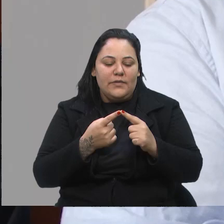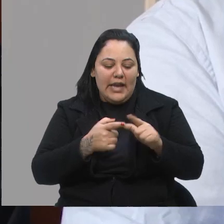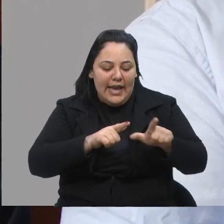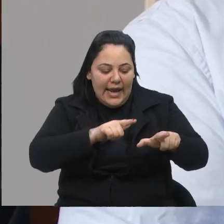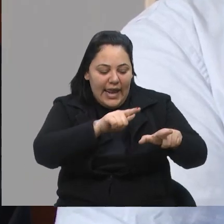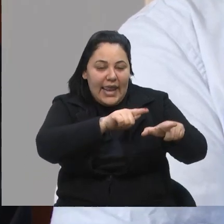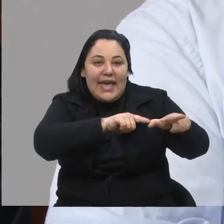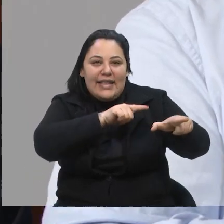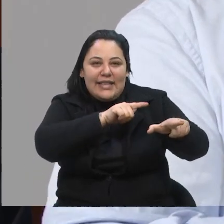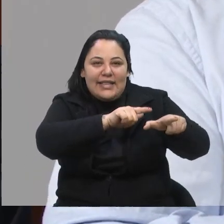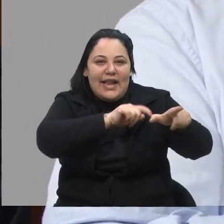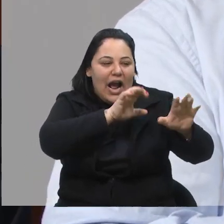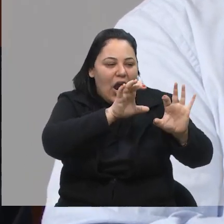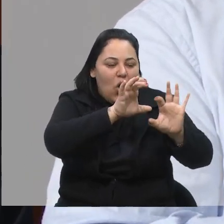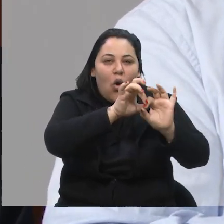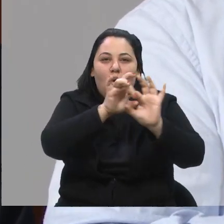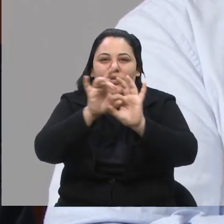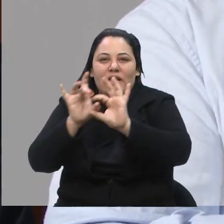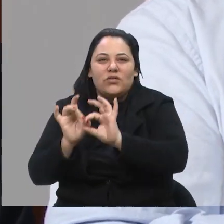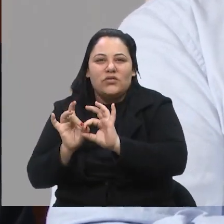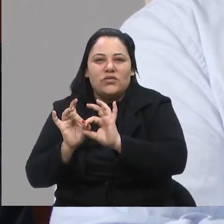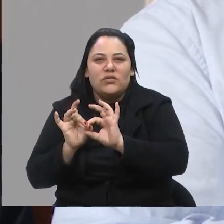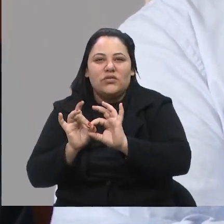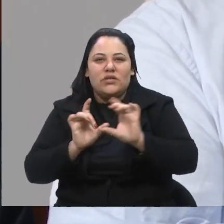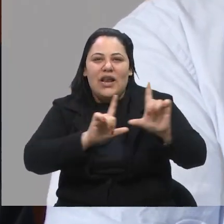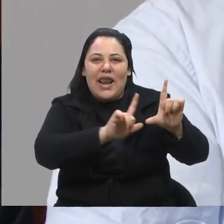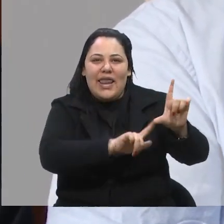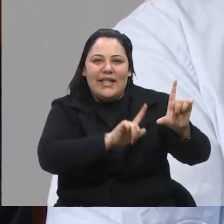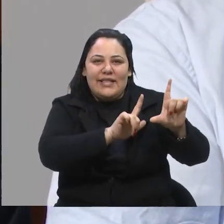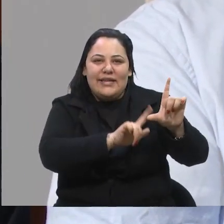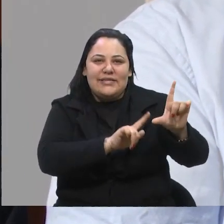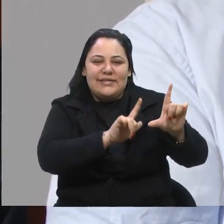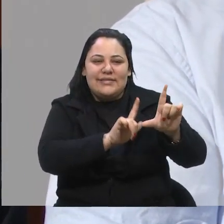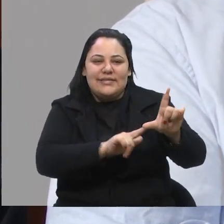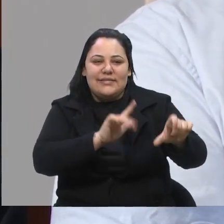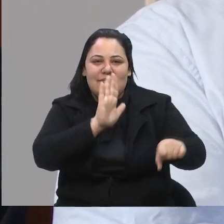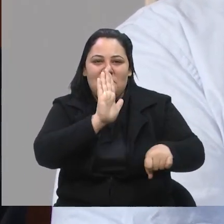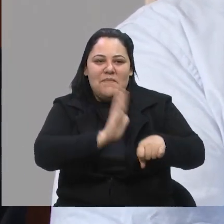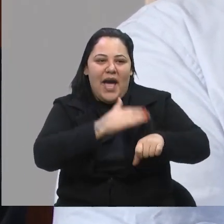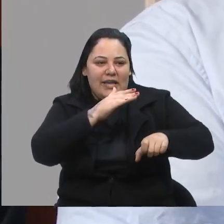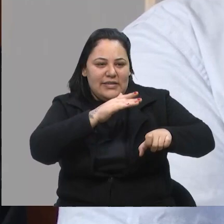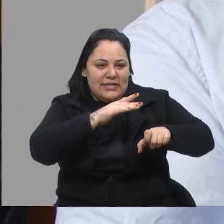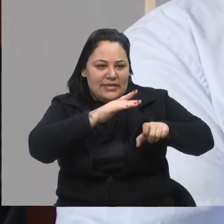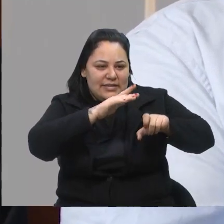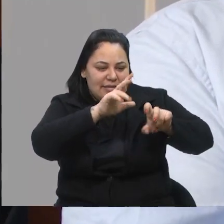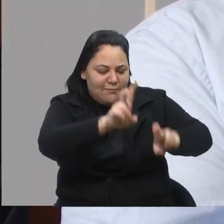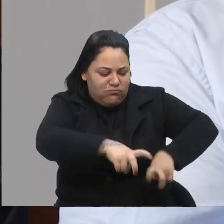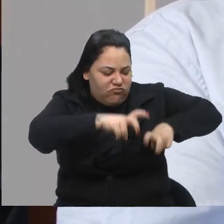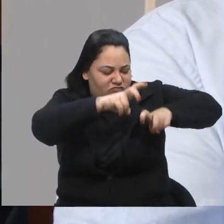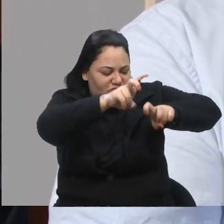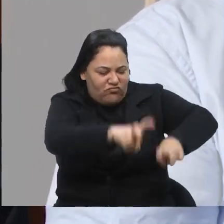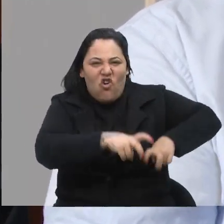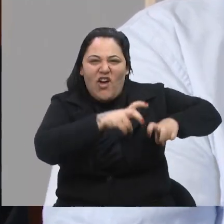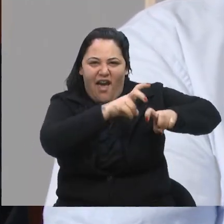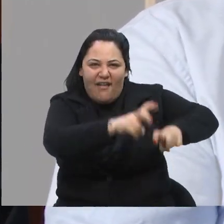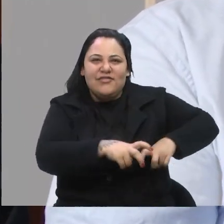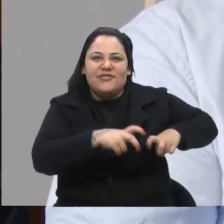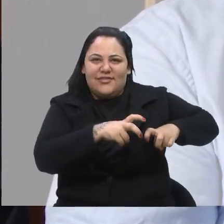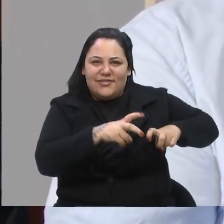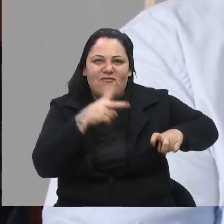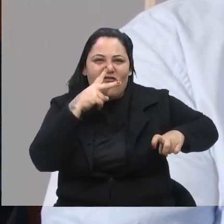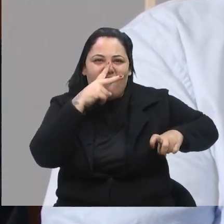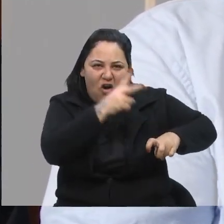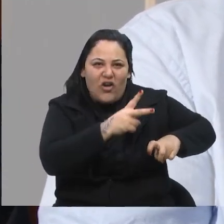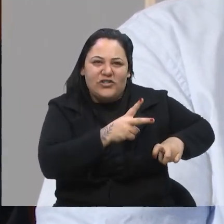são contextos que são letras mais campeiras, né? Letras mais rurais, né?